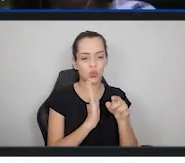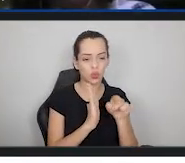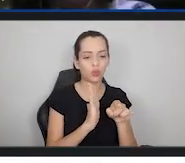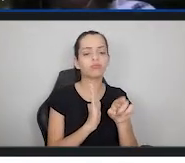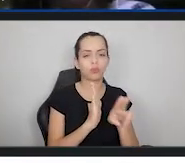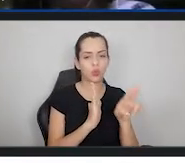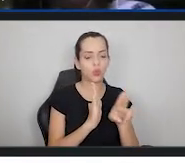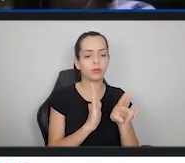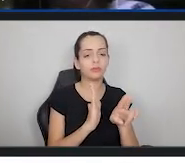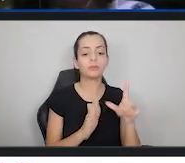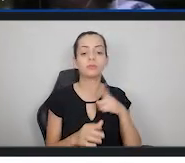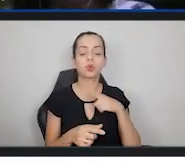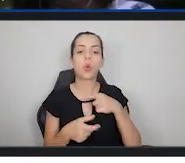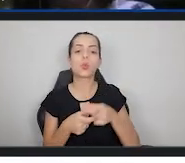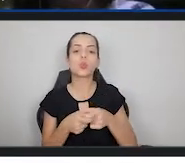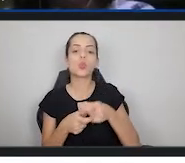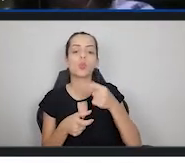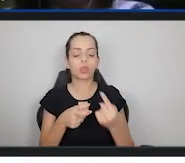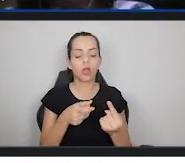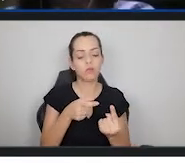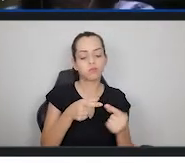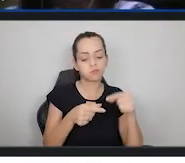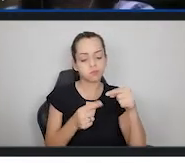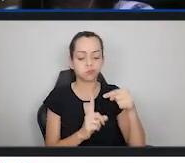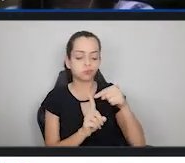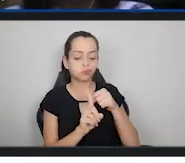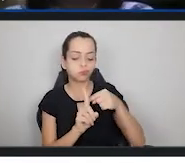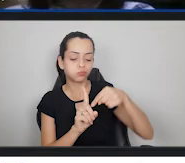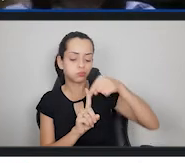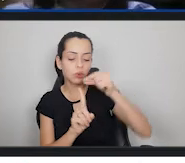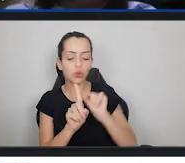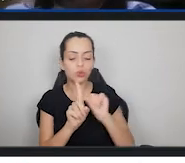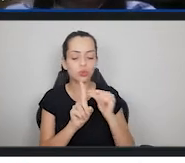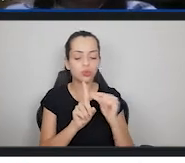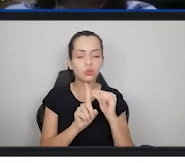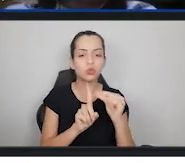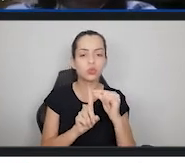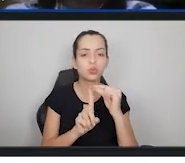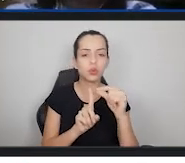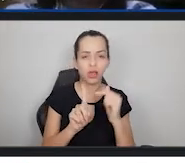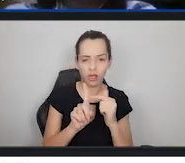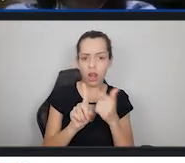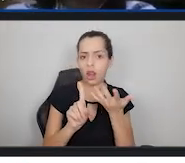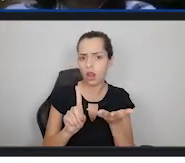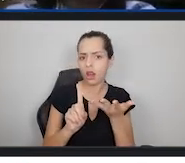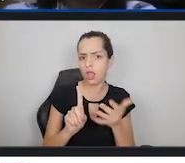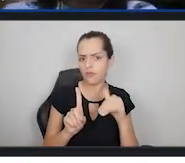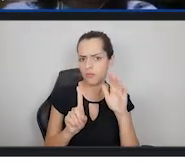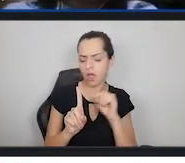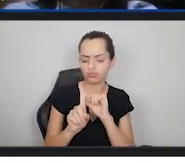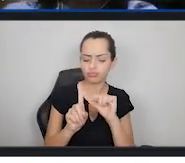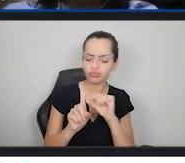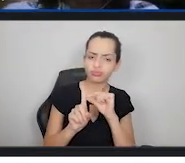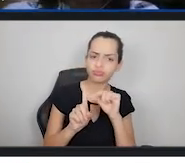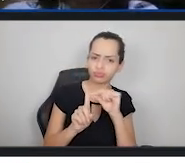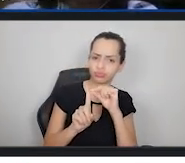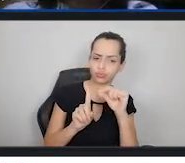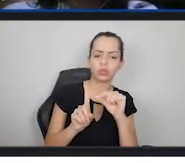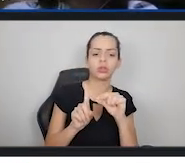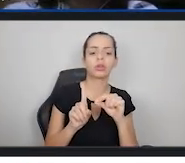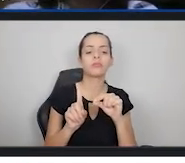conhecemos muito, né, as de porcelana e vitrificadas. Essas aqui são as convencionais, que a gente chama normalmente, e